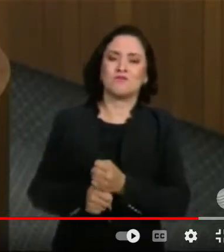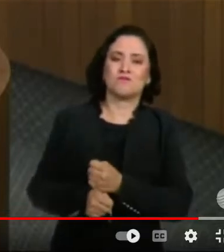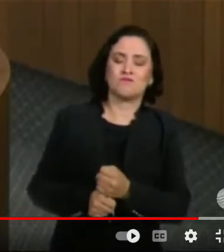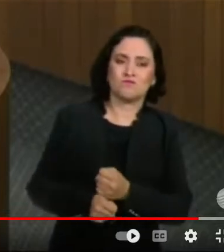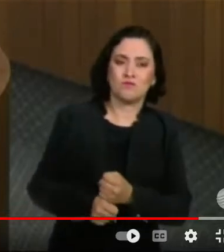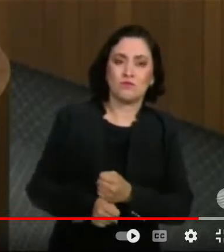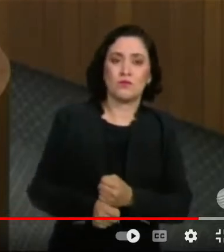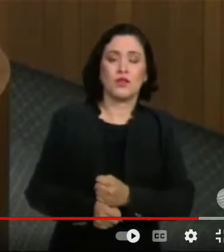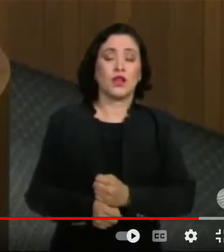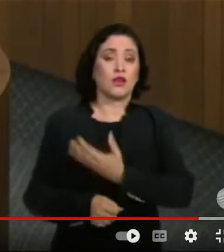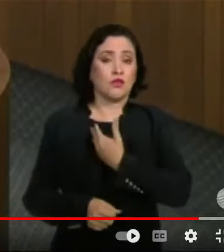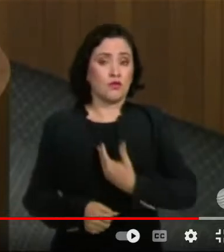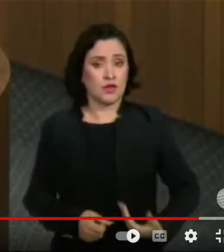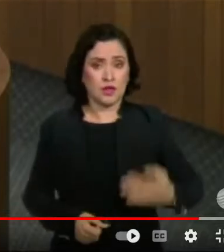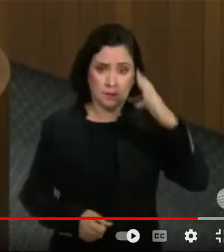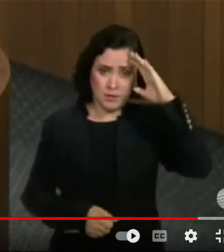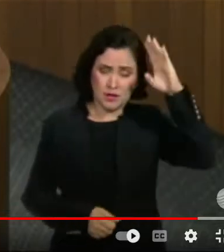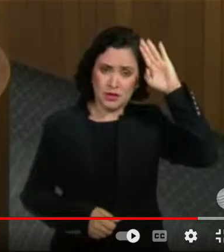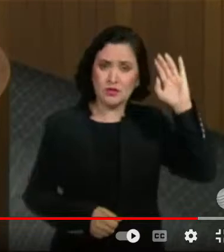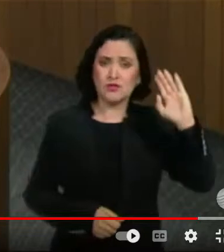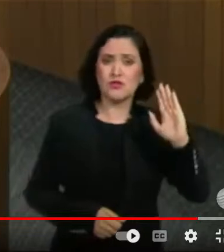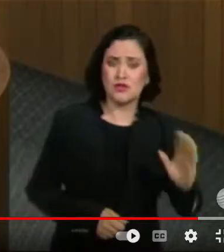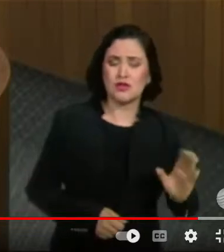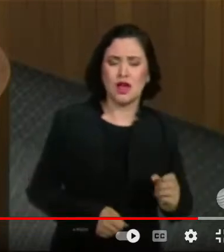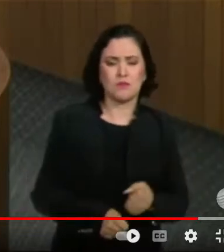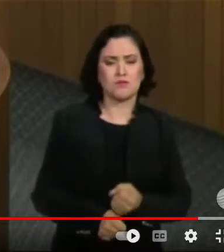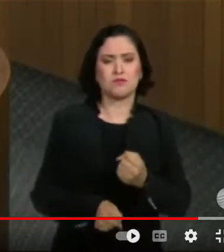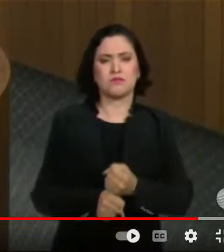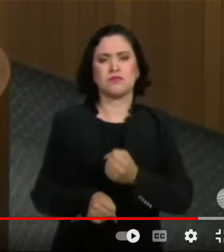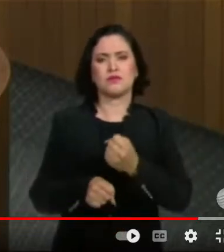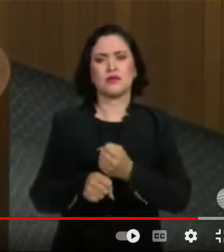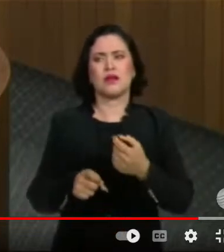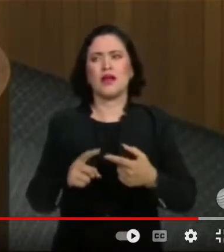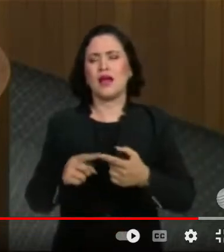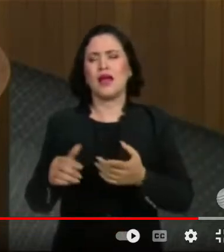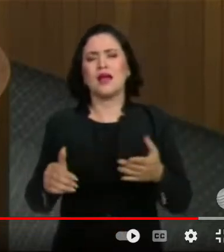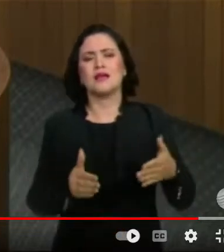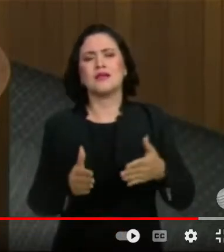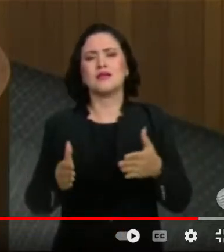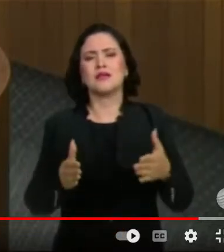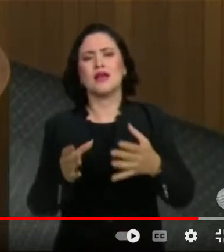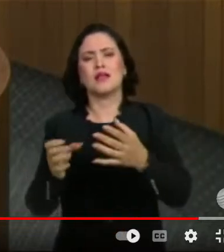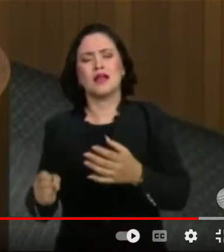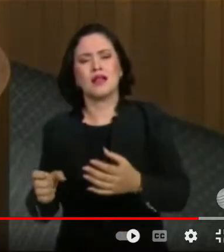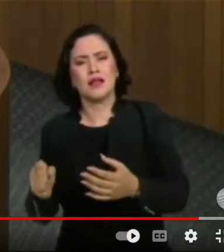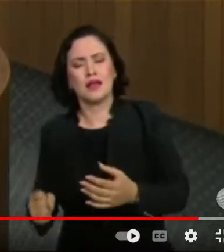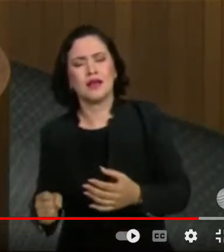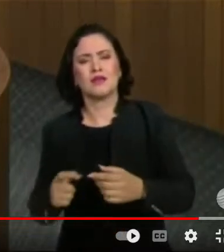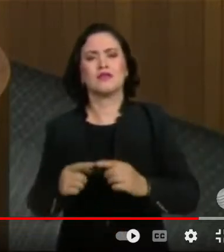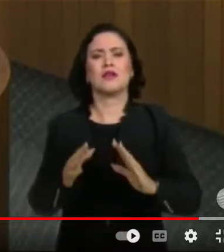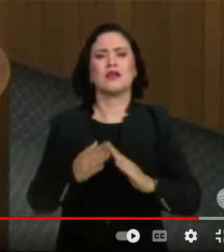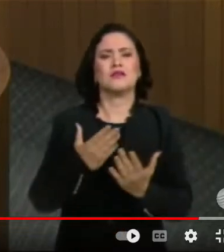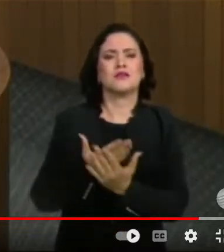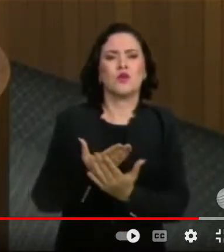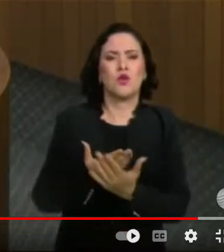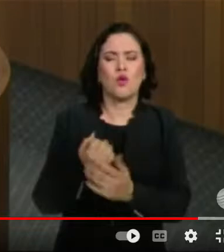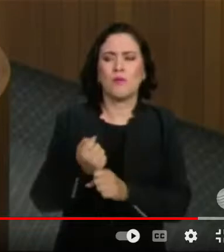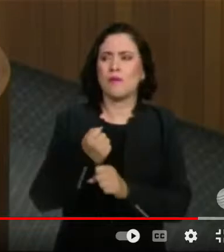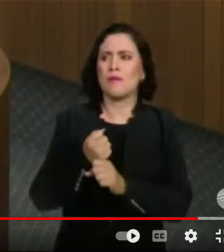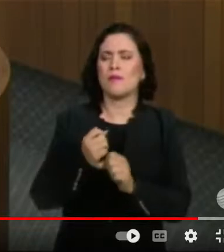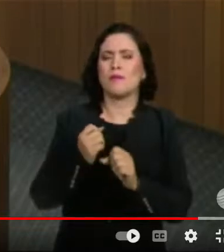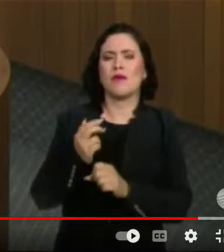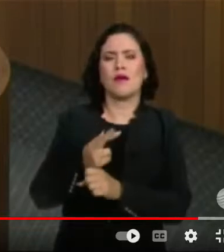todas as escolas na cidade de Bacabal, existe aí futuramente a questão do Correão, mas a Expoaba de volta é